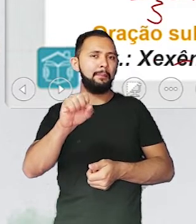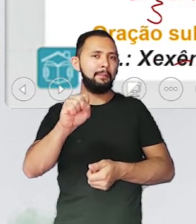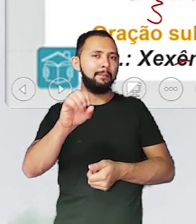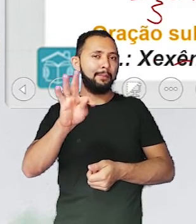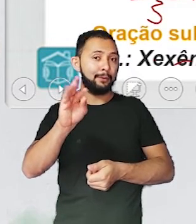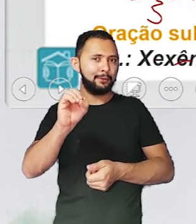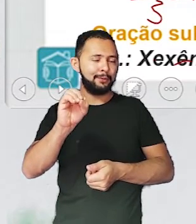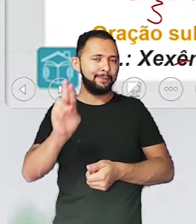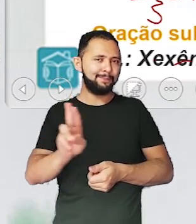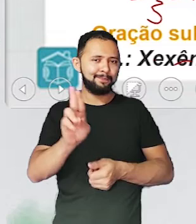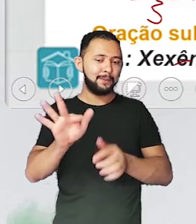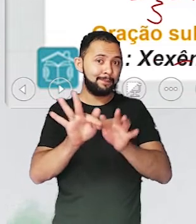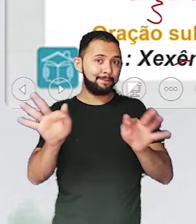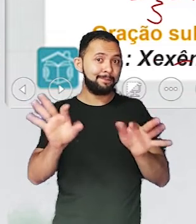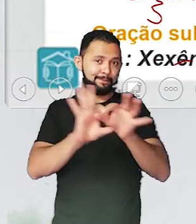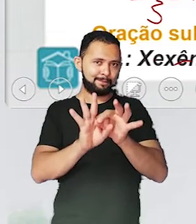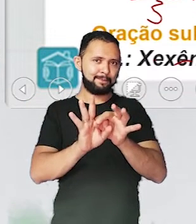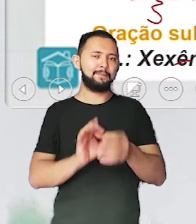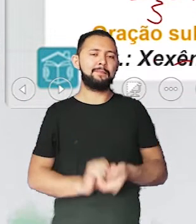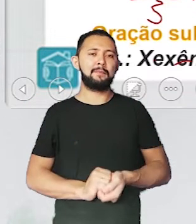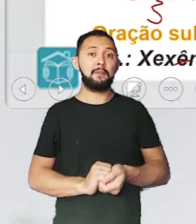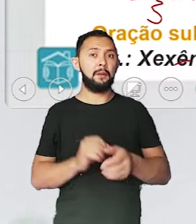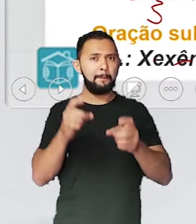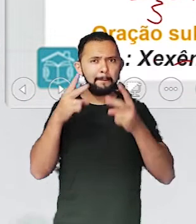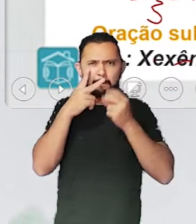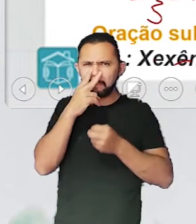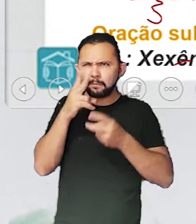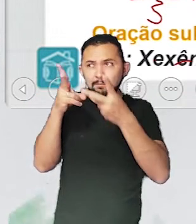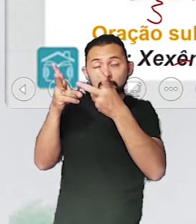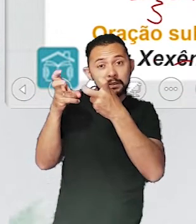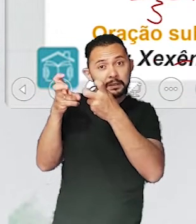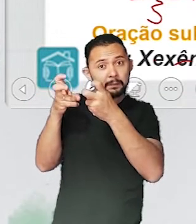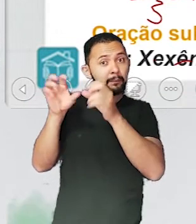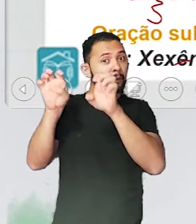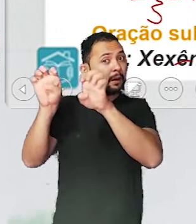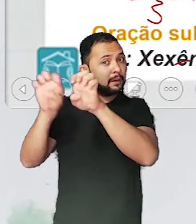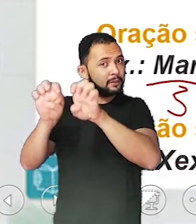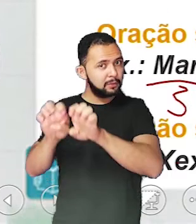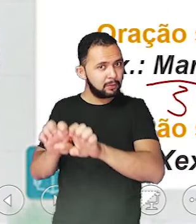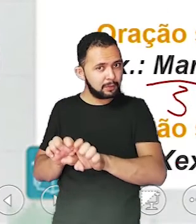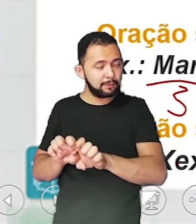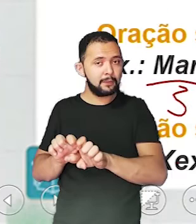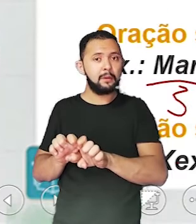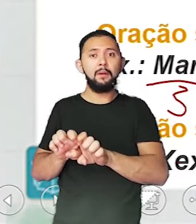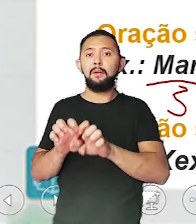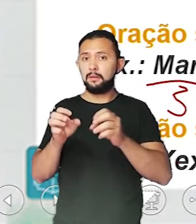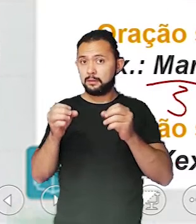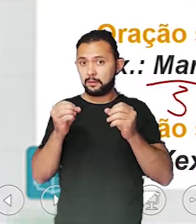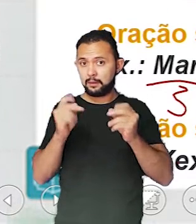casamento fosse na praia. Beleza? Mas olha a estrutura. Vocês vão ter praticamente toda ela completa aqui, a